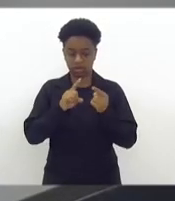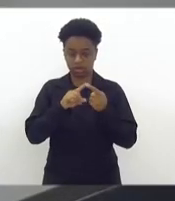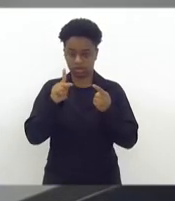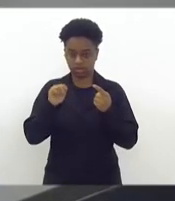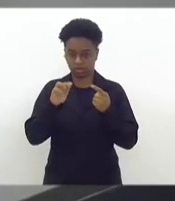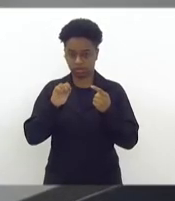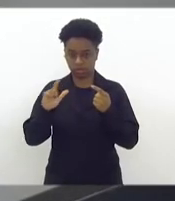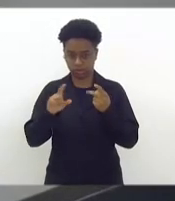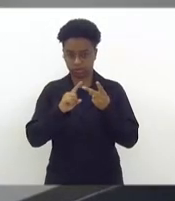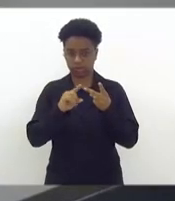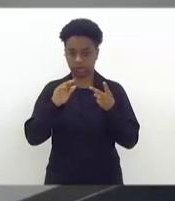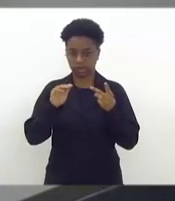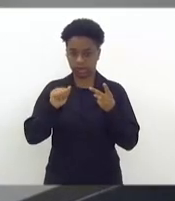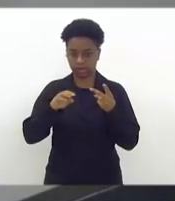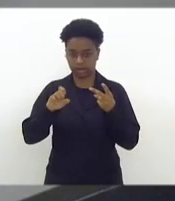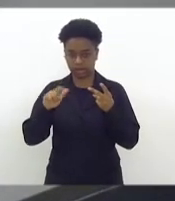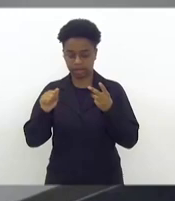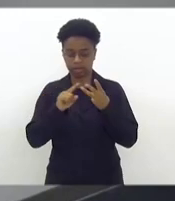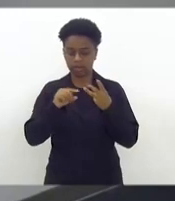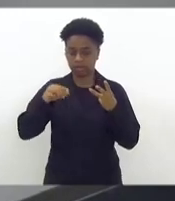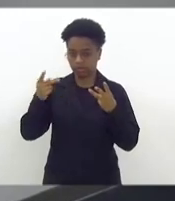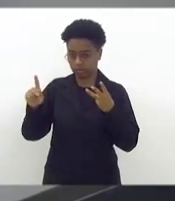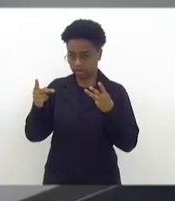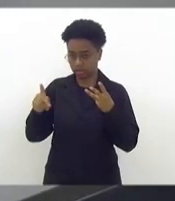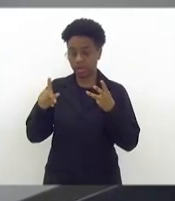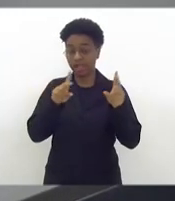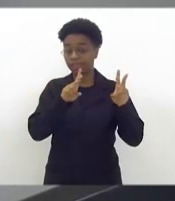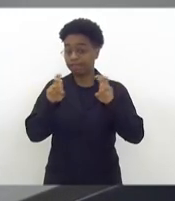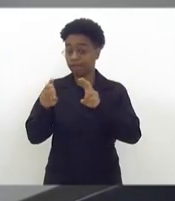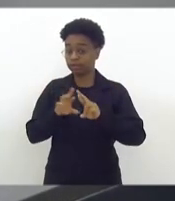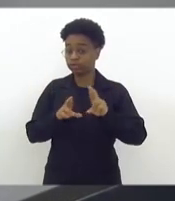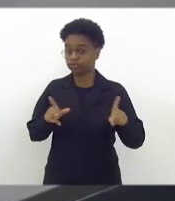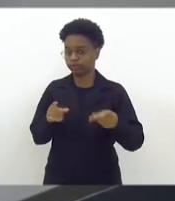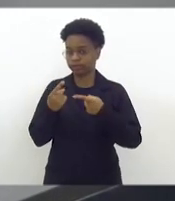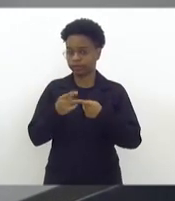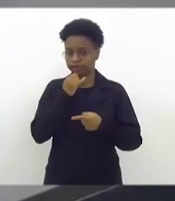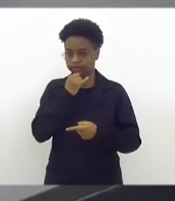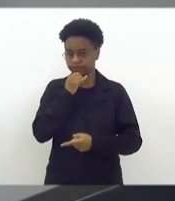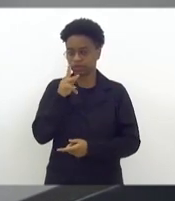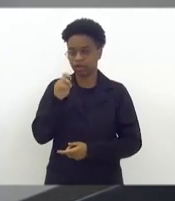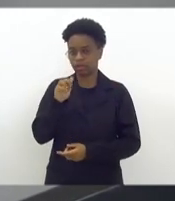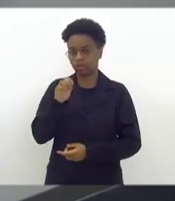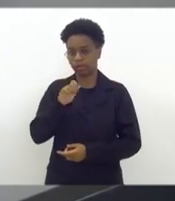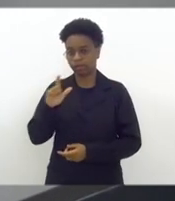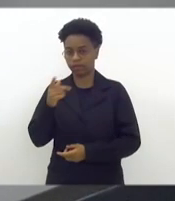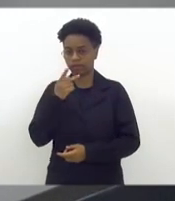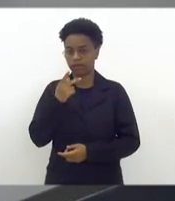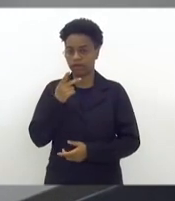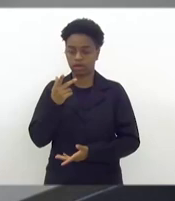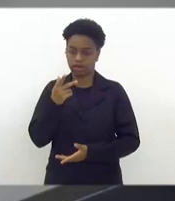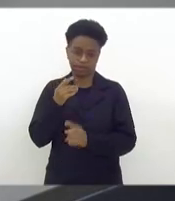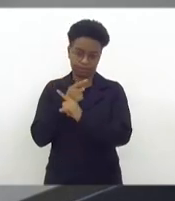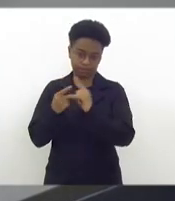Canela, são assuntos distintos. O deputado Poubel, por exemplo, expressamente veda, é o cerne